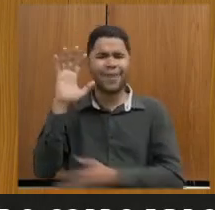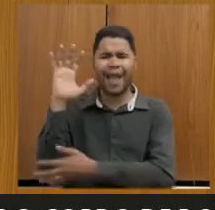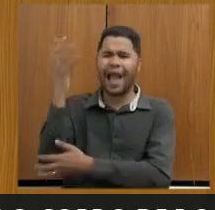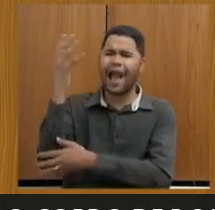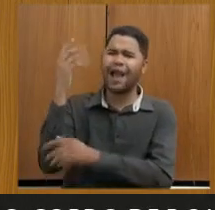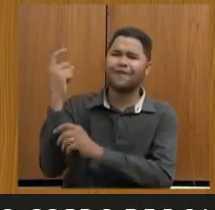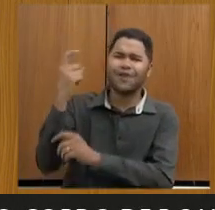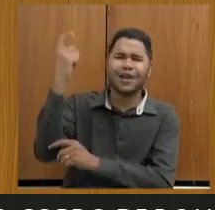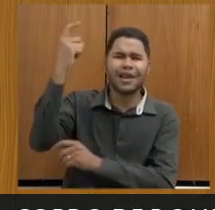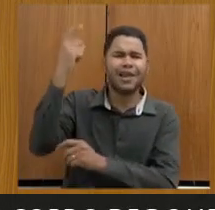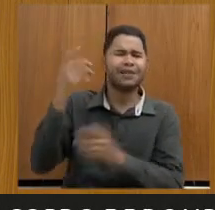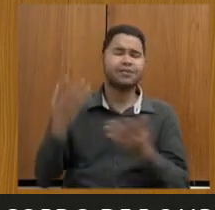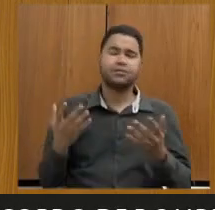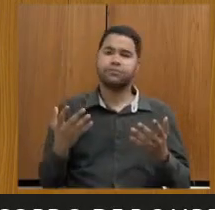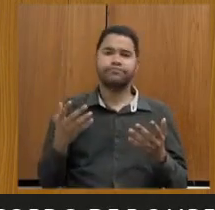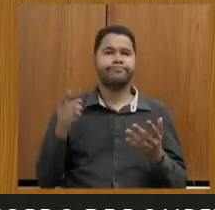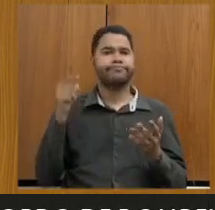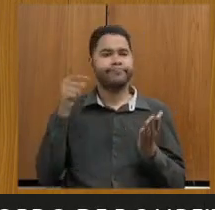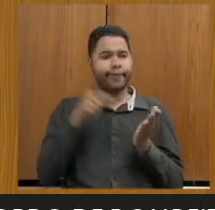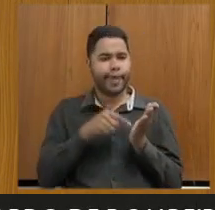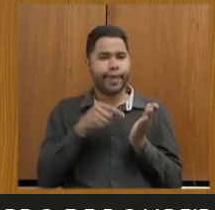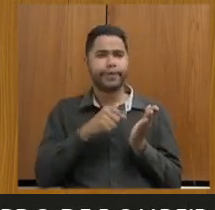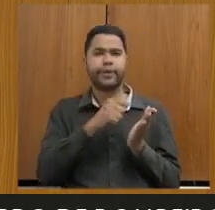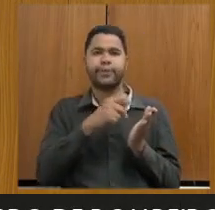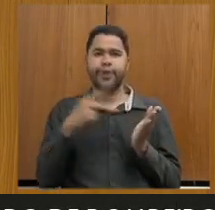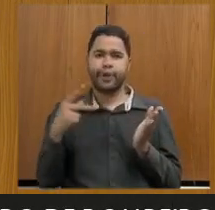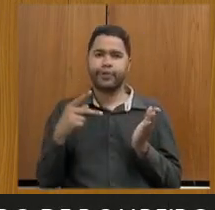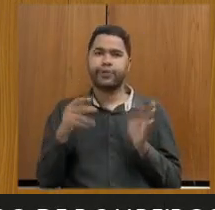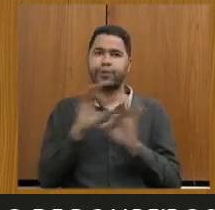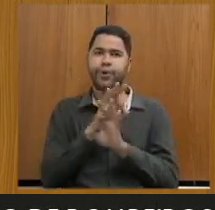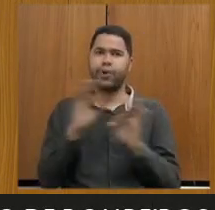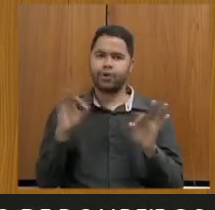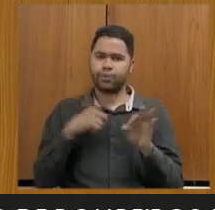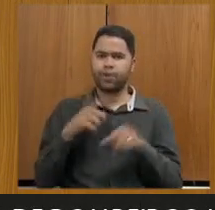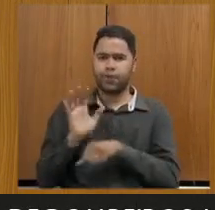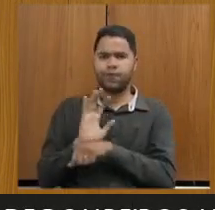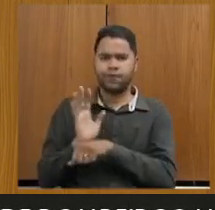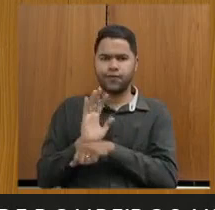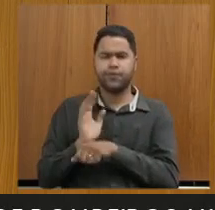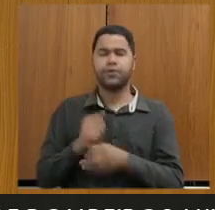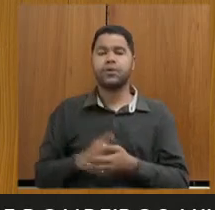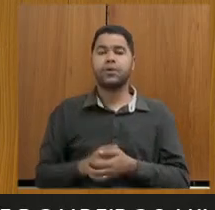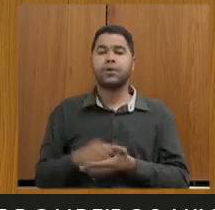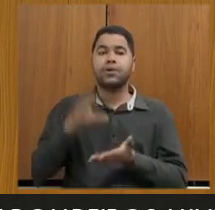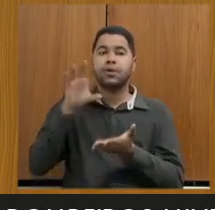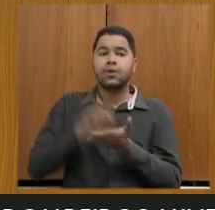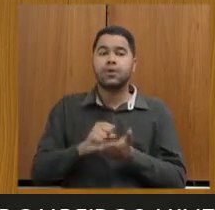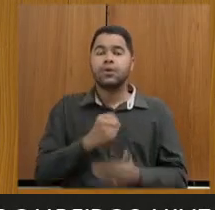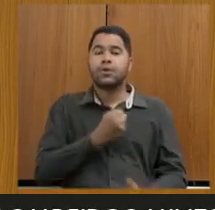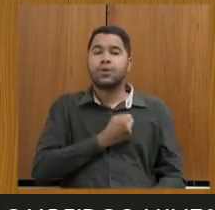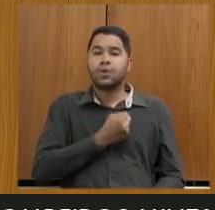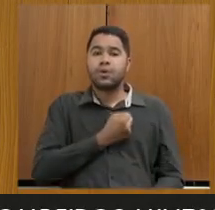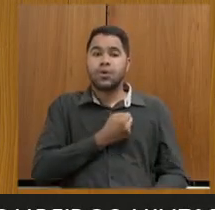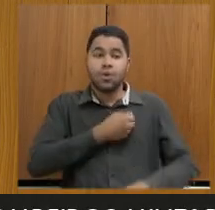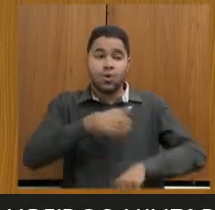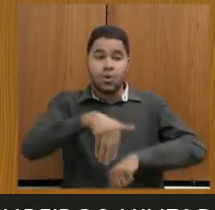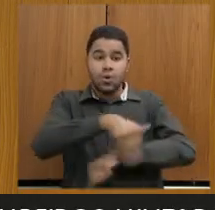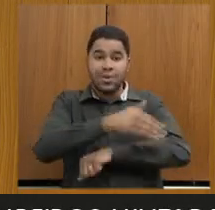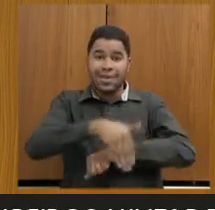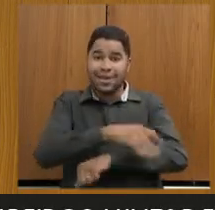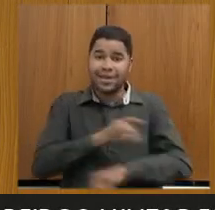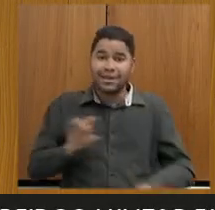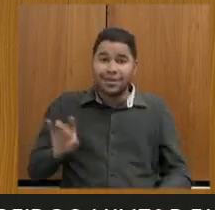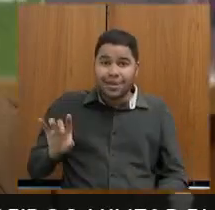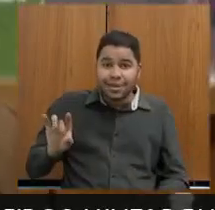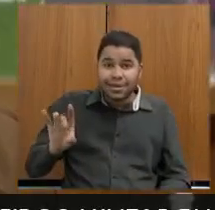né esse aplicativo aqui é fantástico acho que tem até um videozinho ele cadastro o número dos endereço rurais